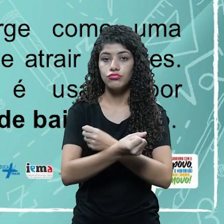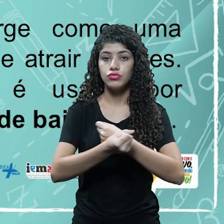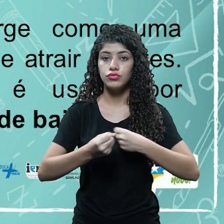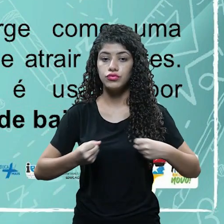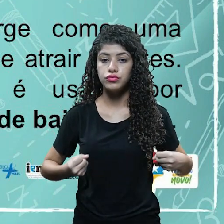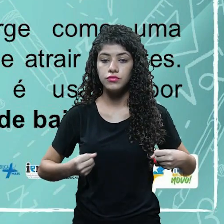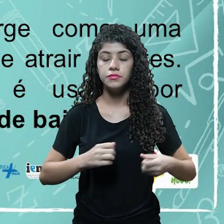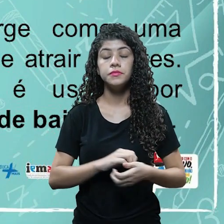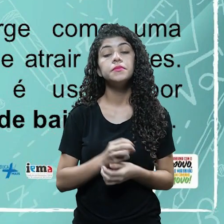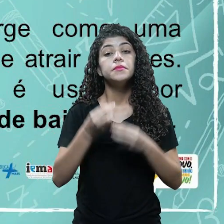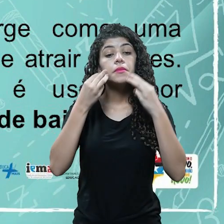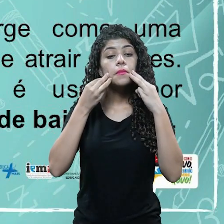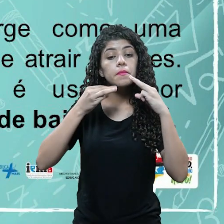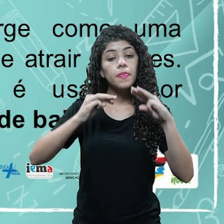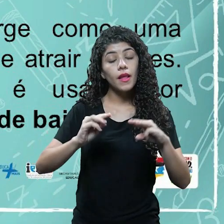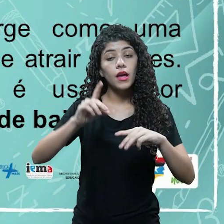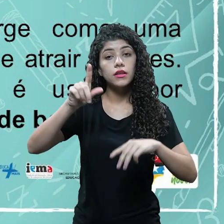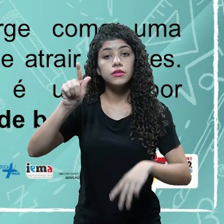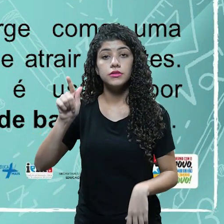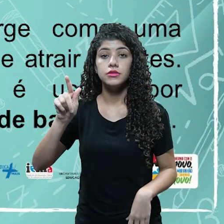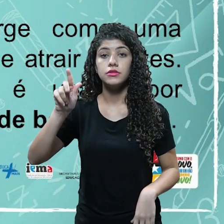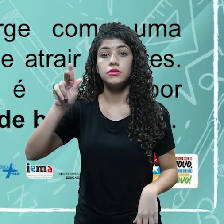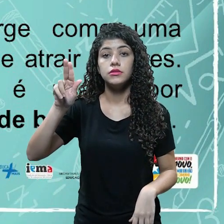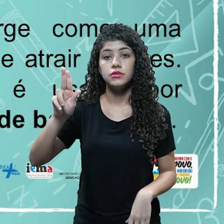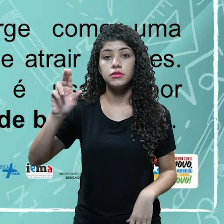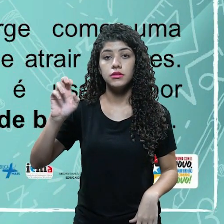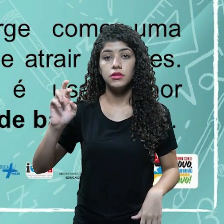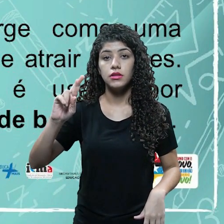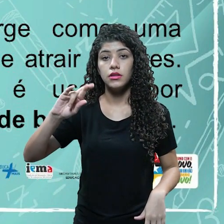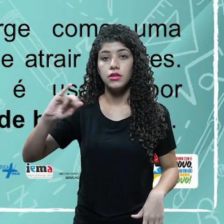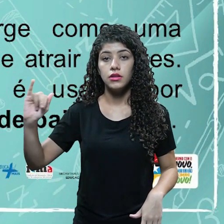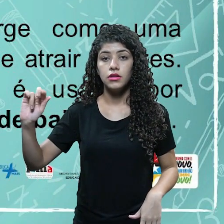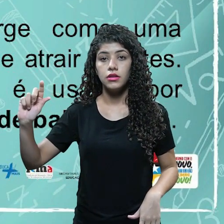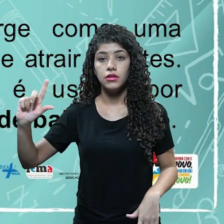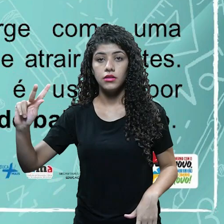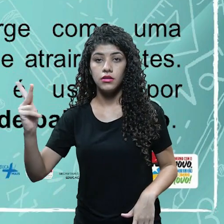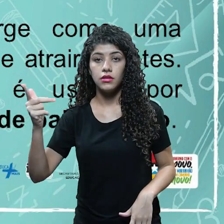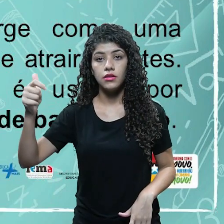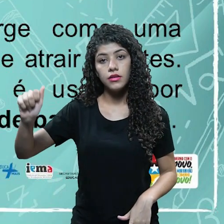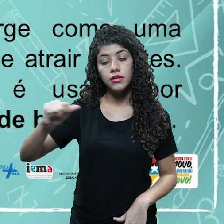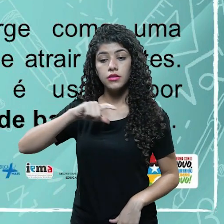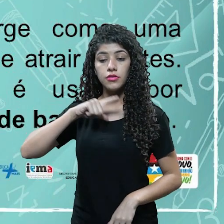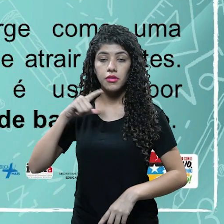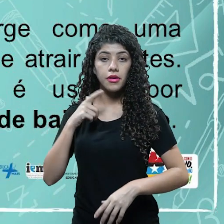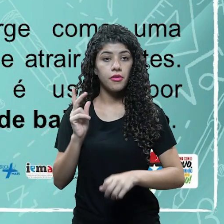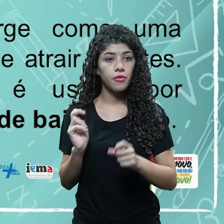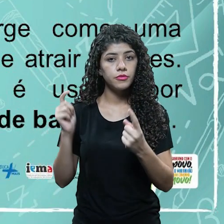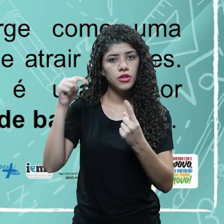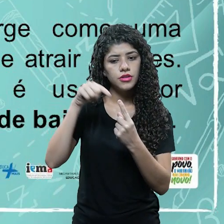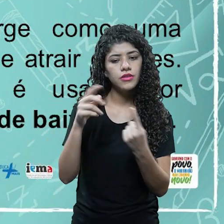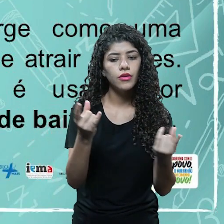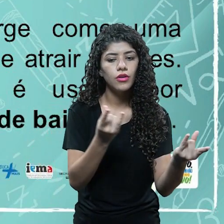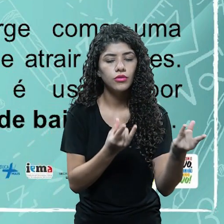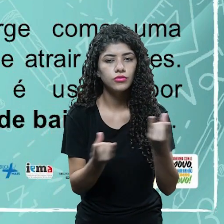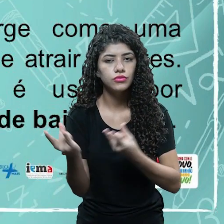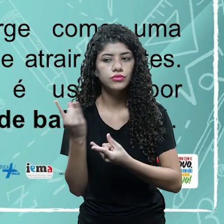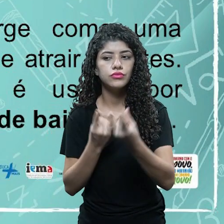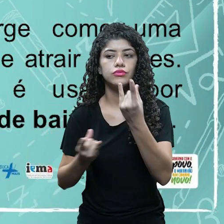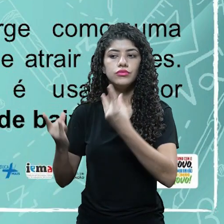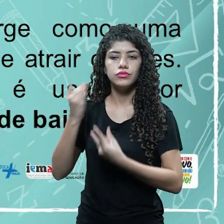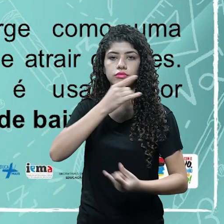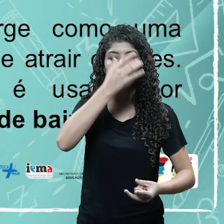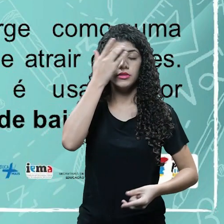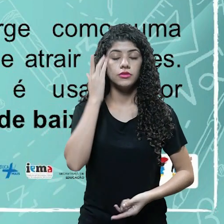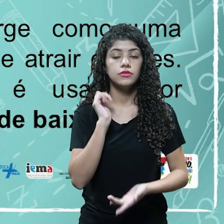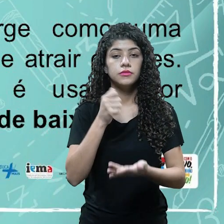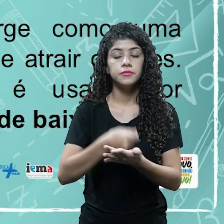no entanto, surge como uma alternativa inovadora com o principal propósito de atrair clientes. Primordialmente, o marketing de